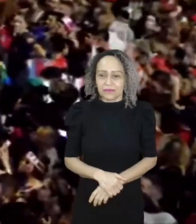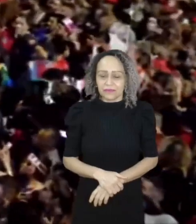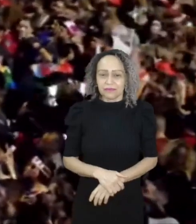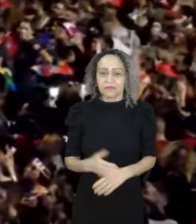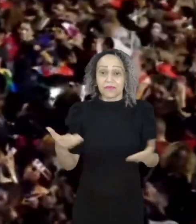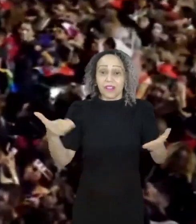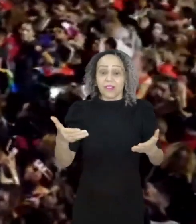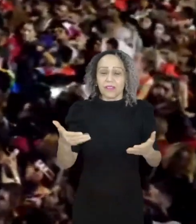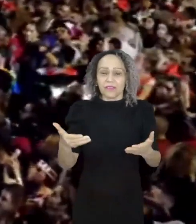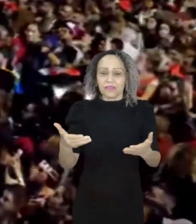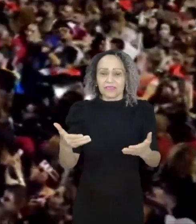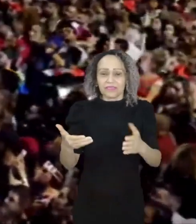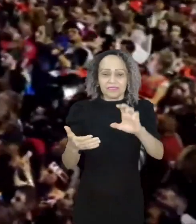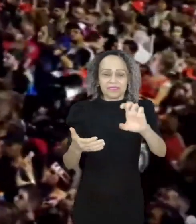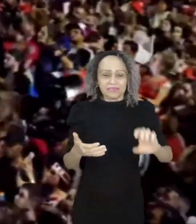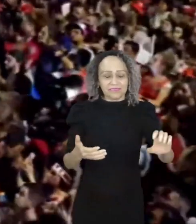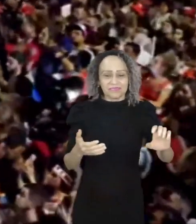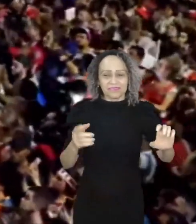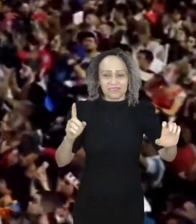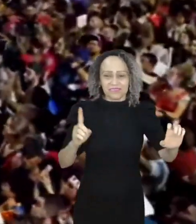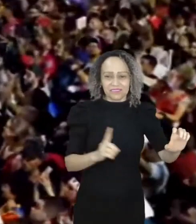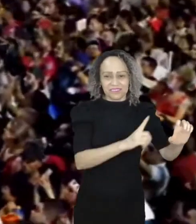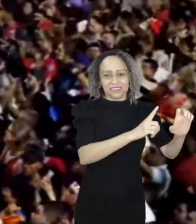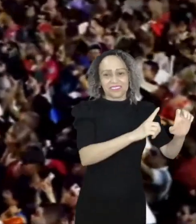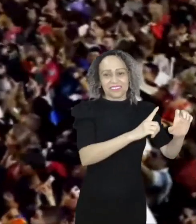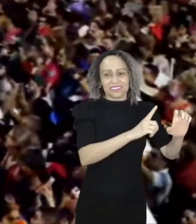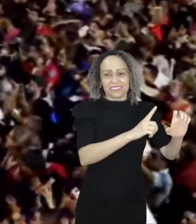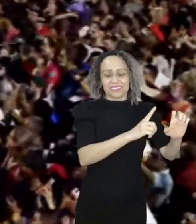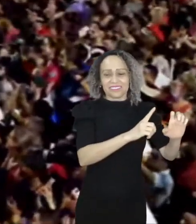Agora eu vou para a esquerda, do lado de lá.